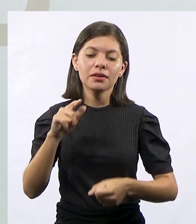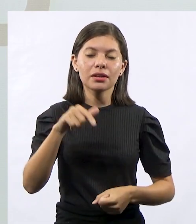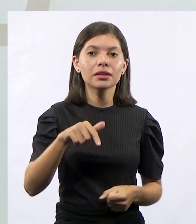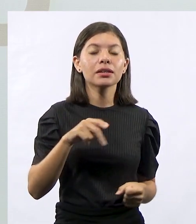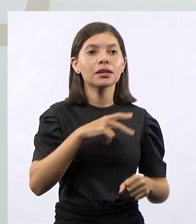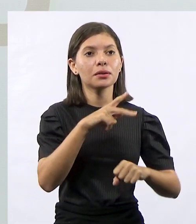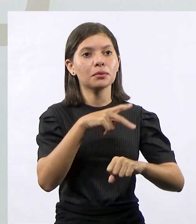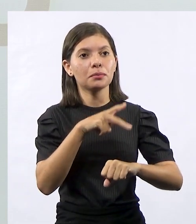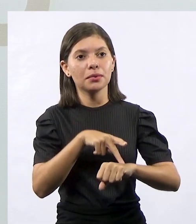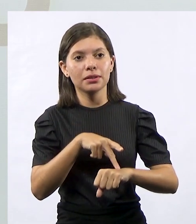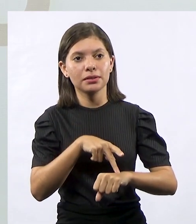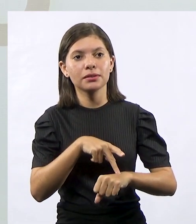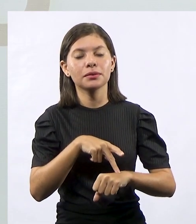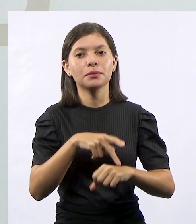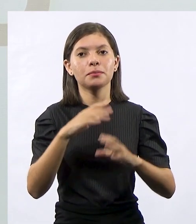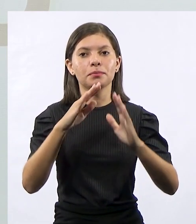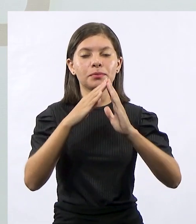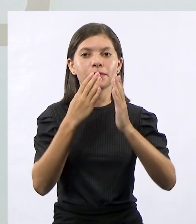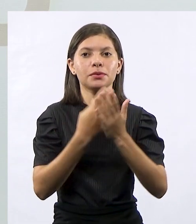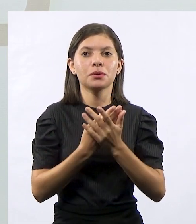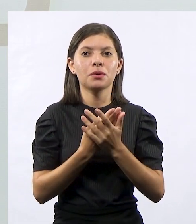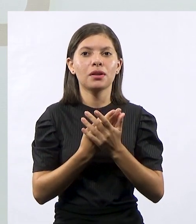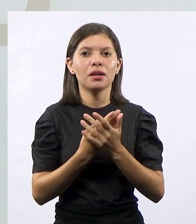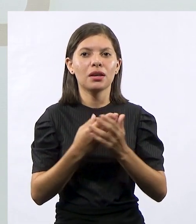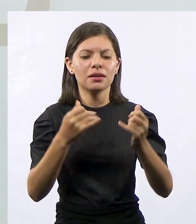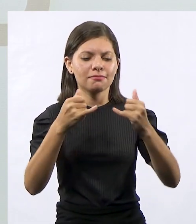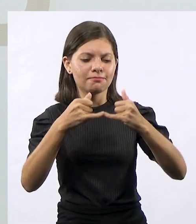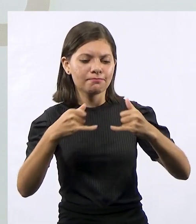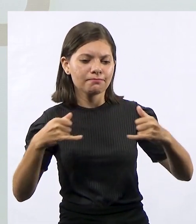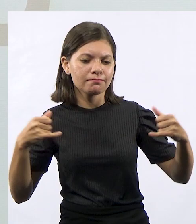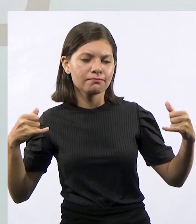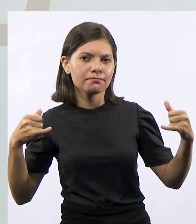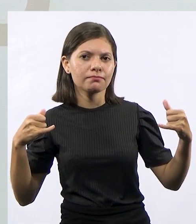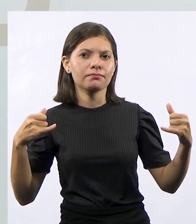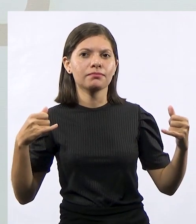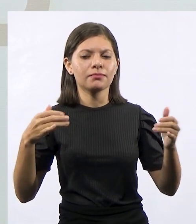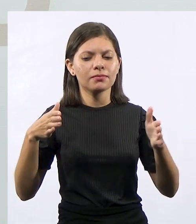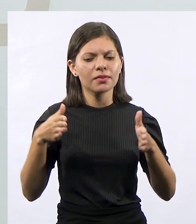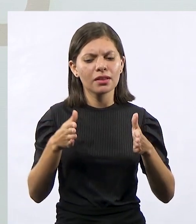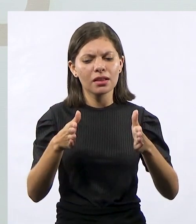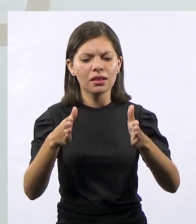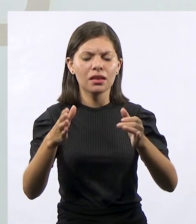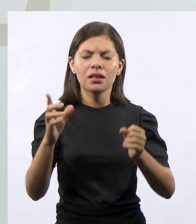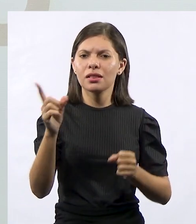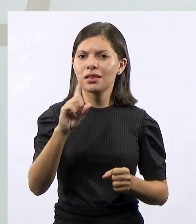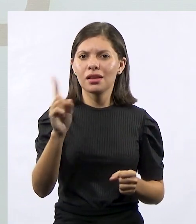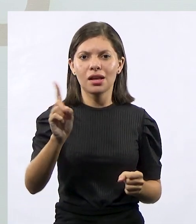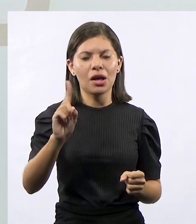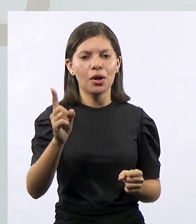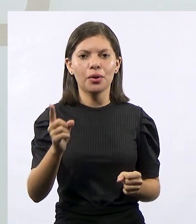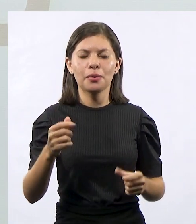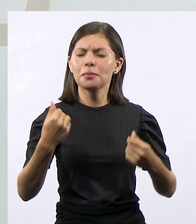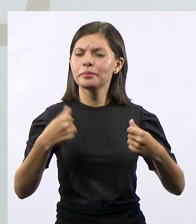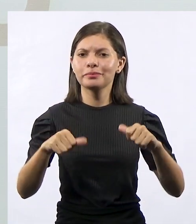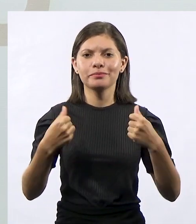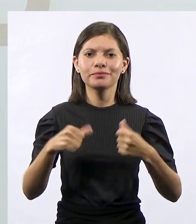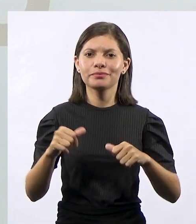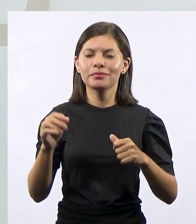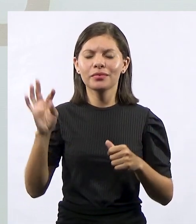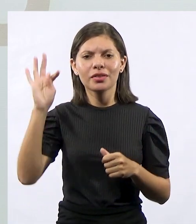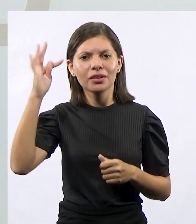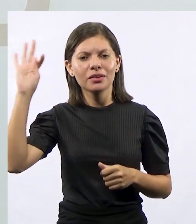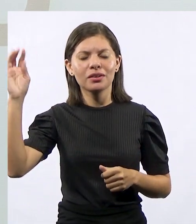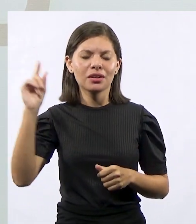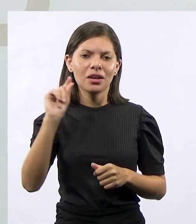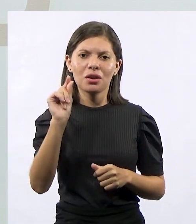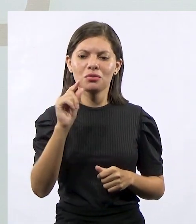livre aqui no país. Então, as escolas não têm uma linha a ser seguida, uma única